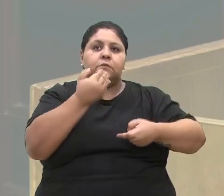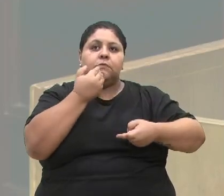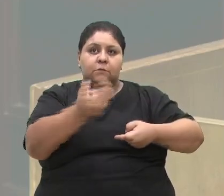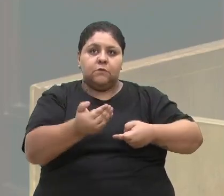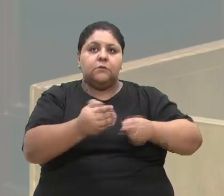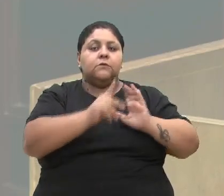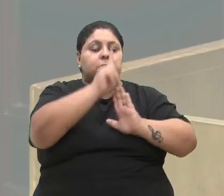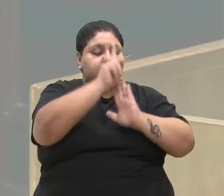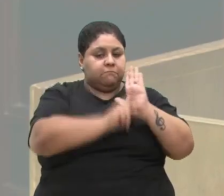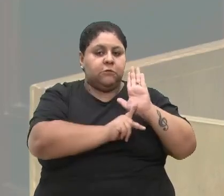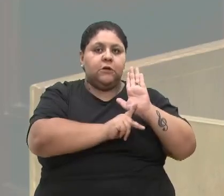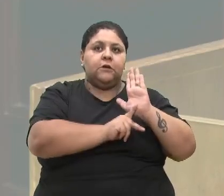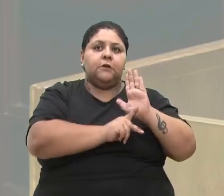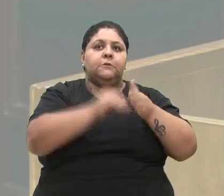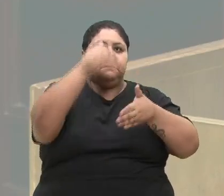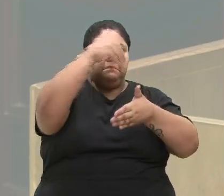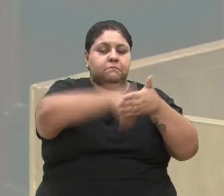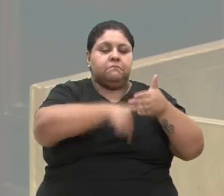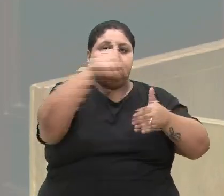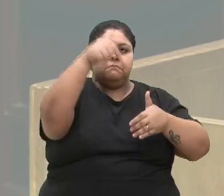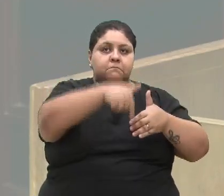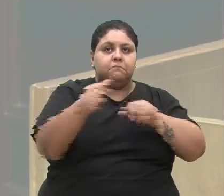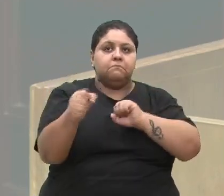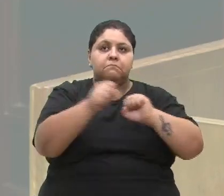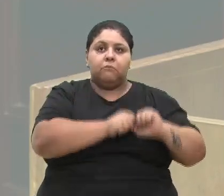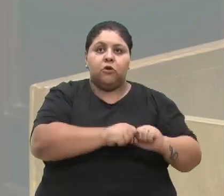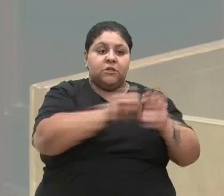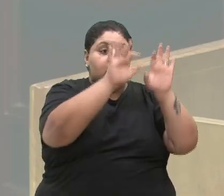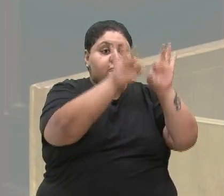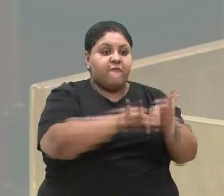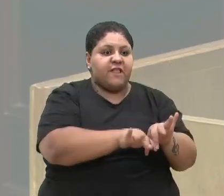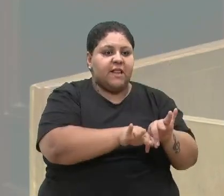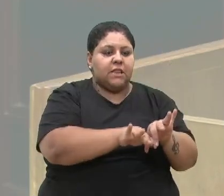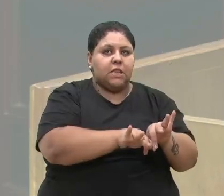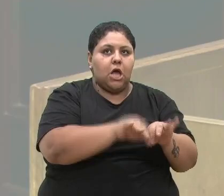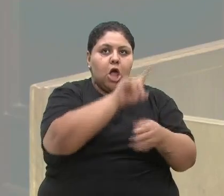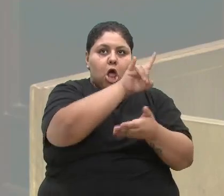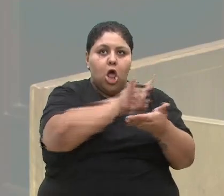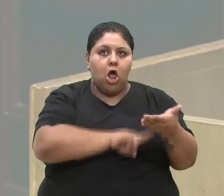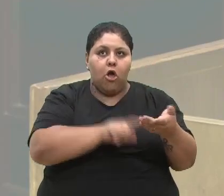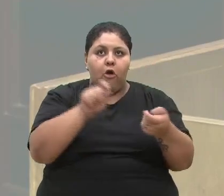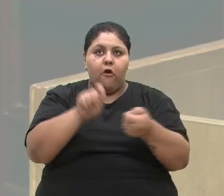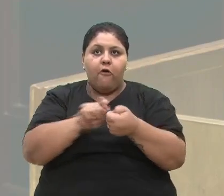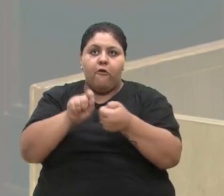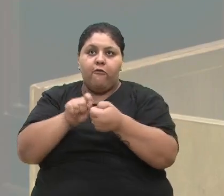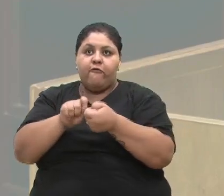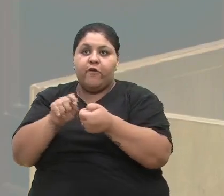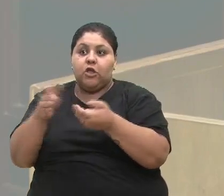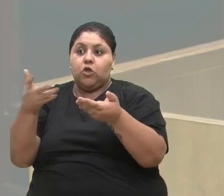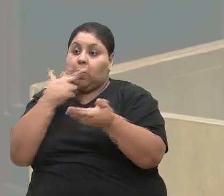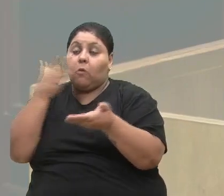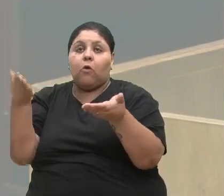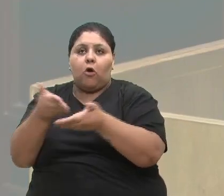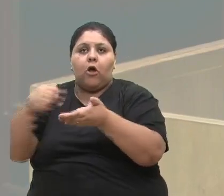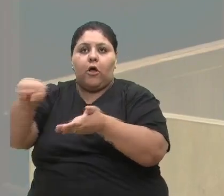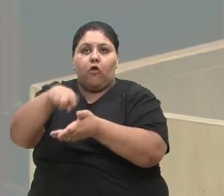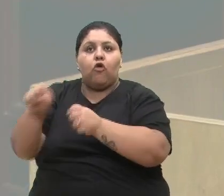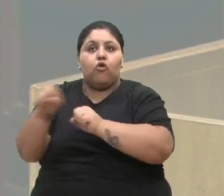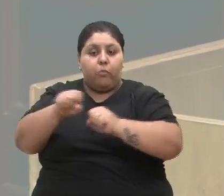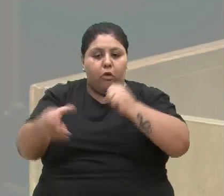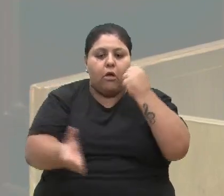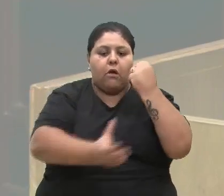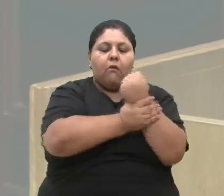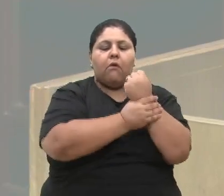projeto venha à votação para que a gente possa derrubar o parecer, como foi feito na sessão de hoje, e que a gente possa